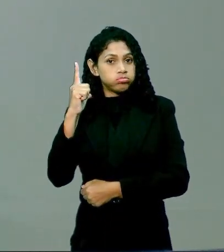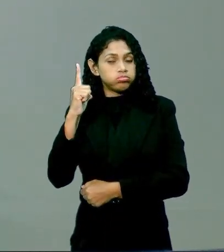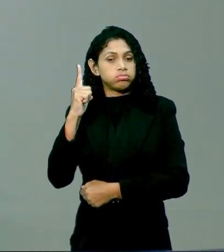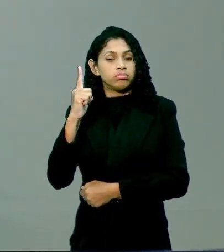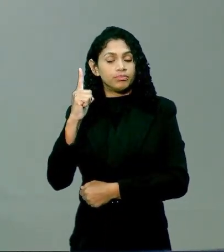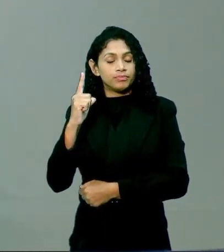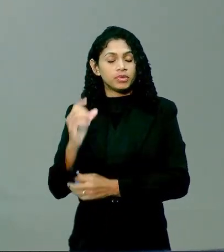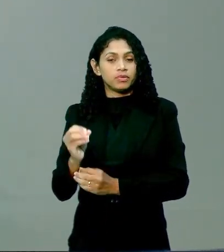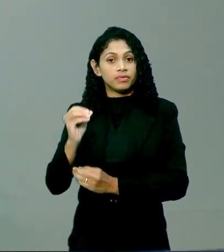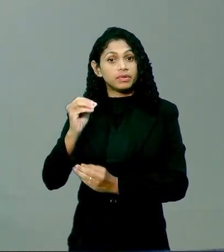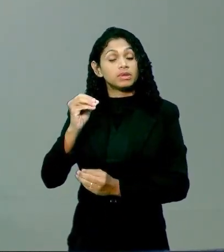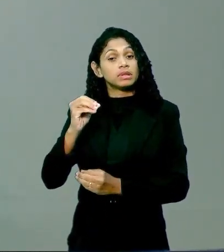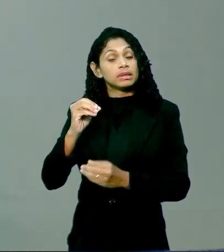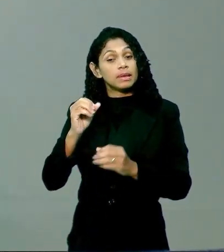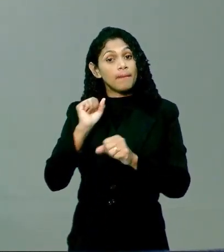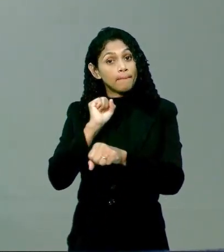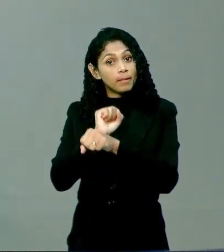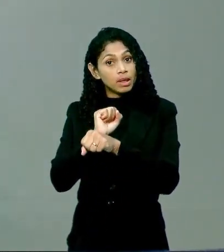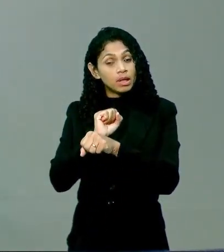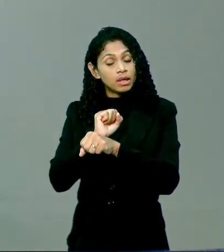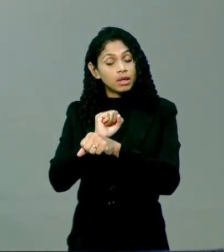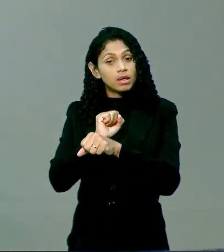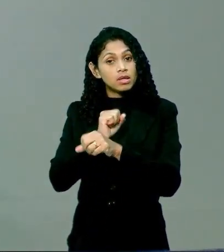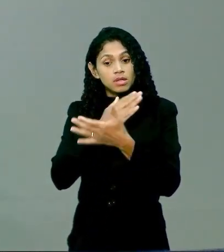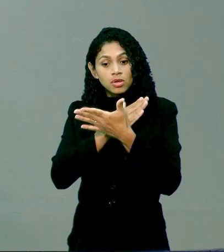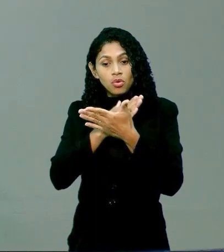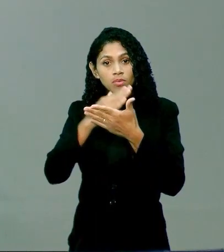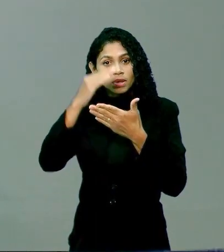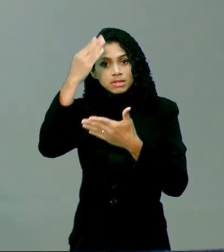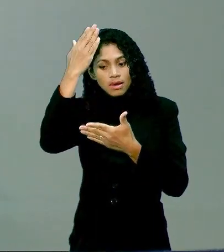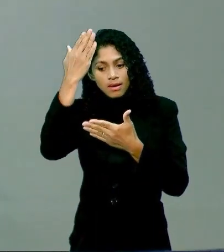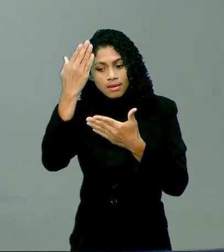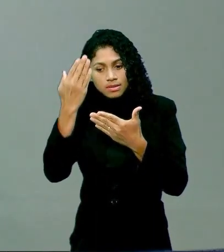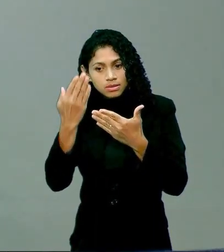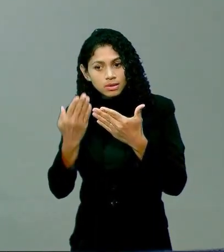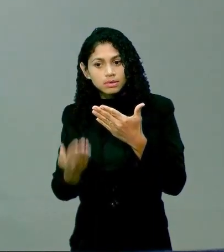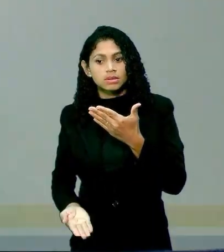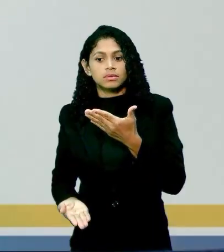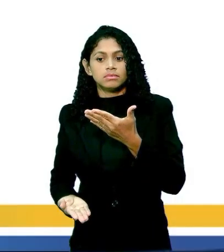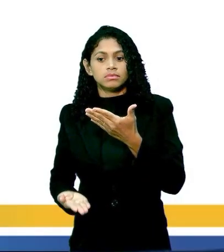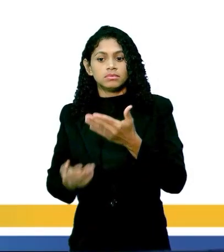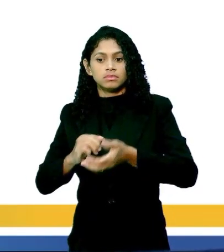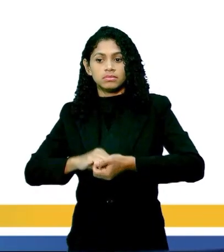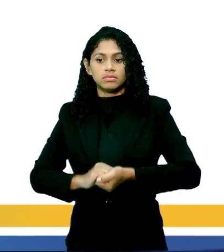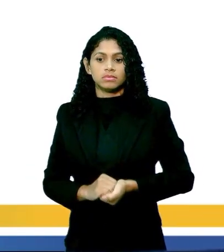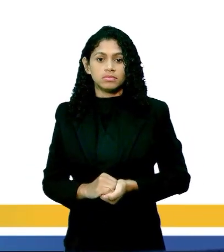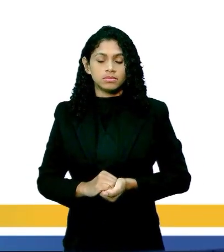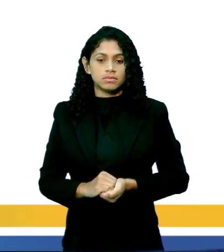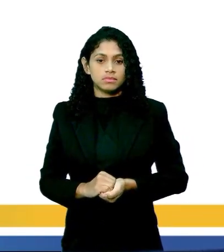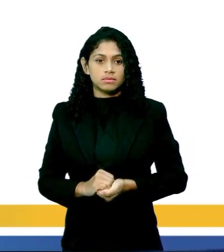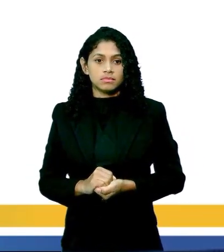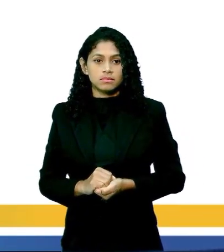ar, ele também vai cair numa mesma velocidade. Agora vamos analisar o que as alternativas nos dizem.